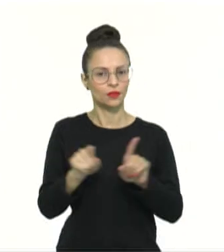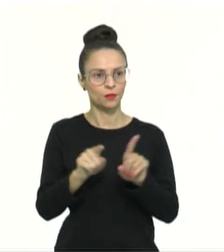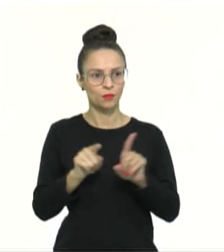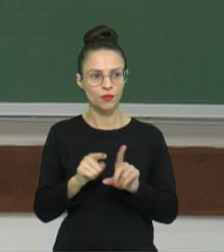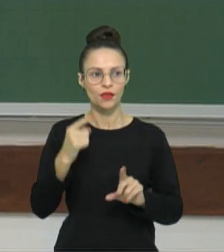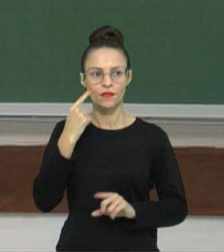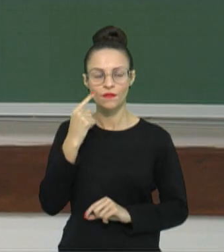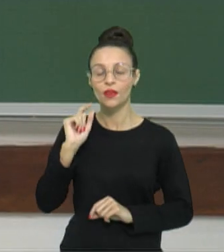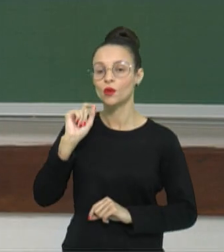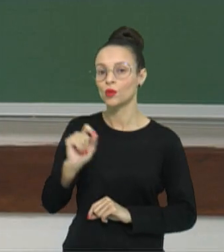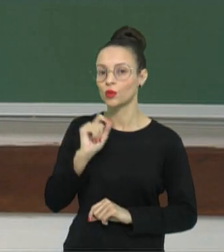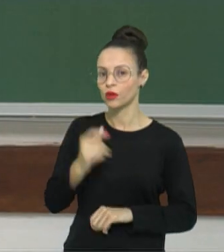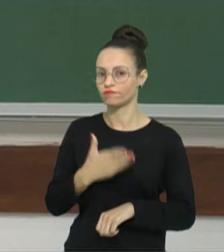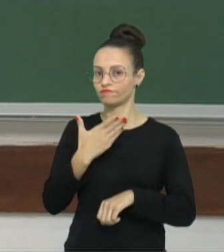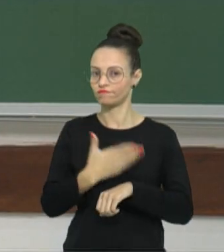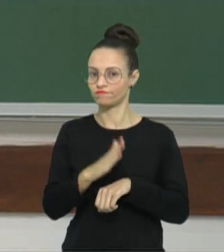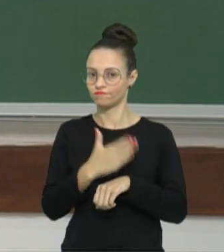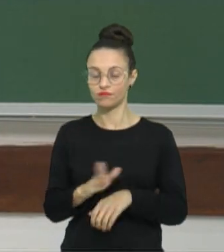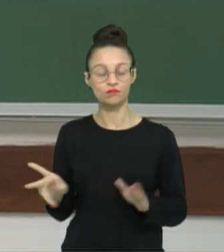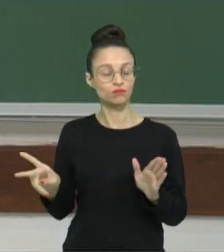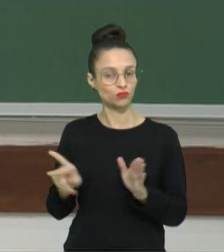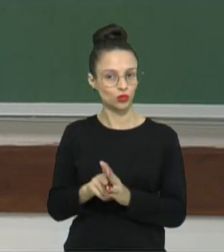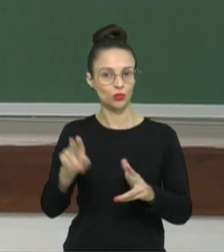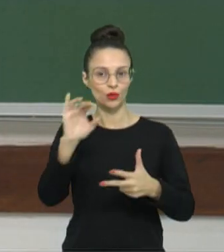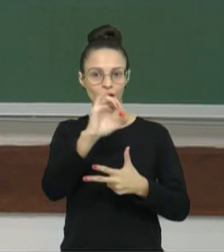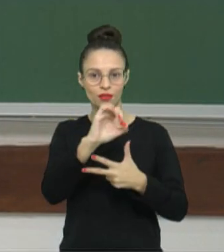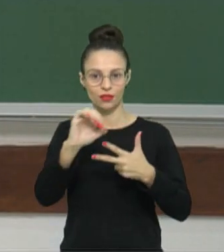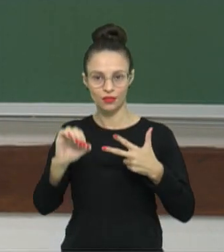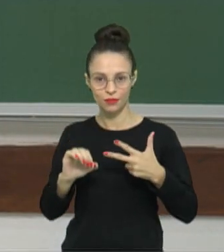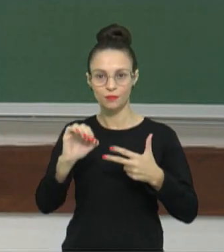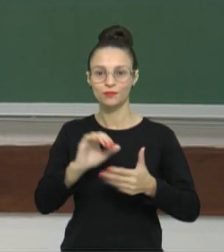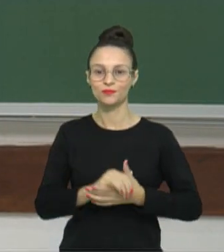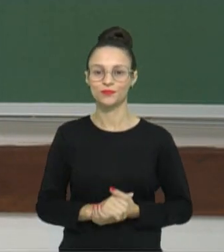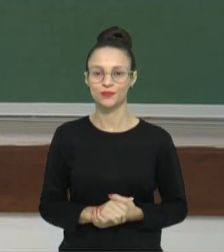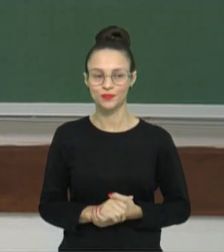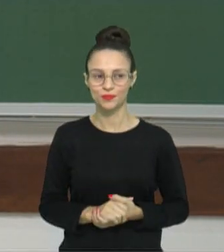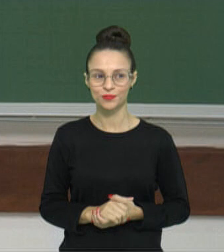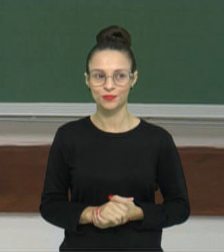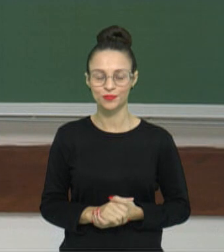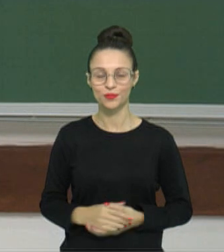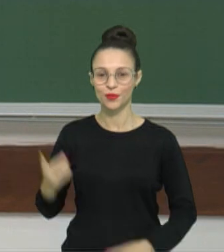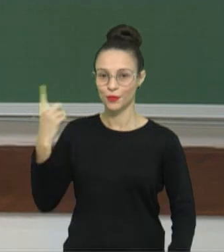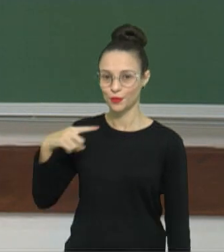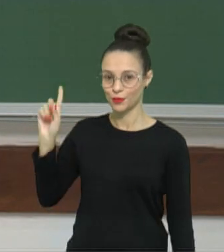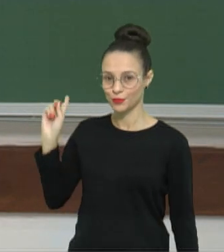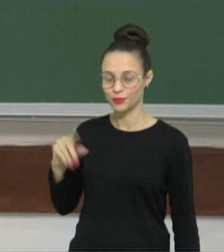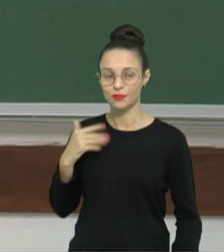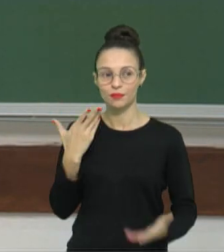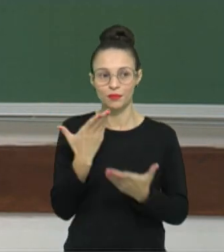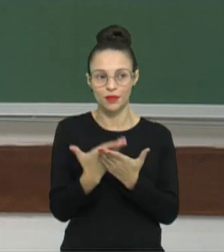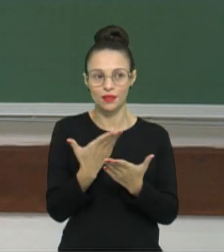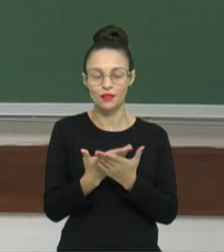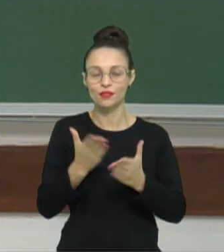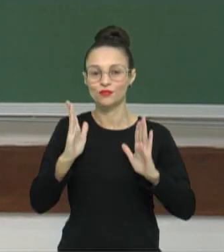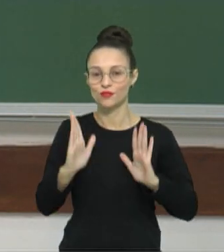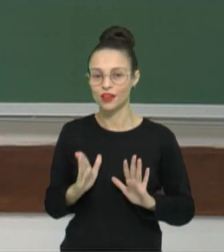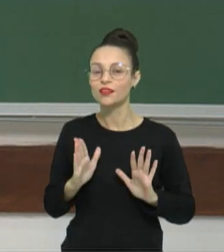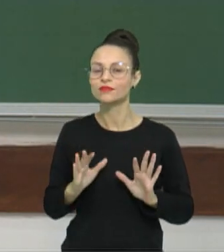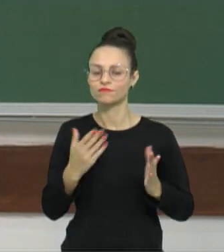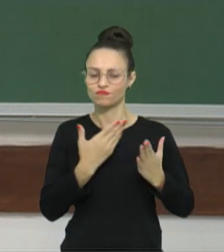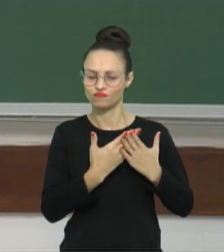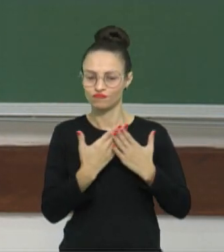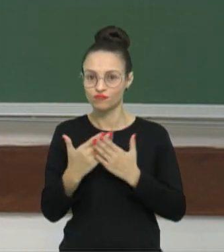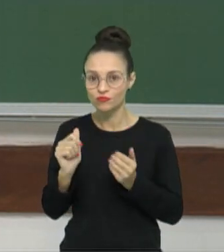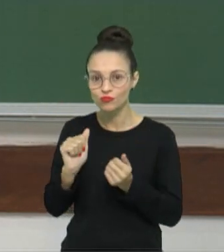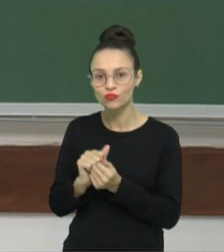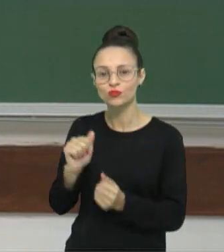praticar assuntos que são recorrentes no Enem. E nas aulas anteriores, nós já estudamos com o professor